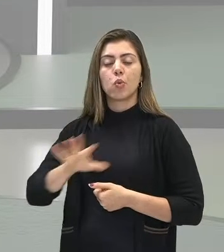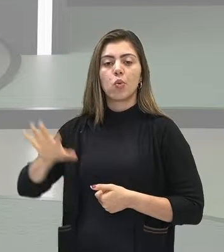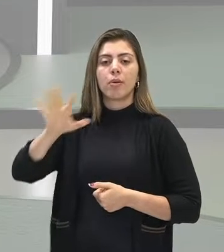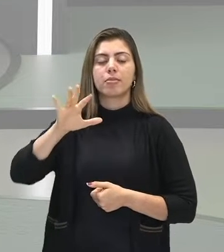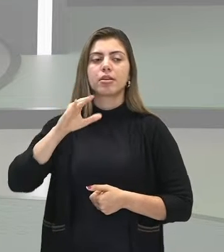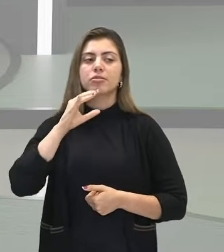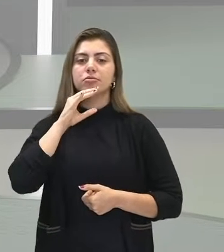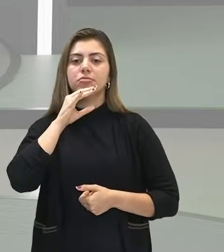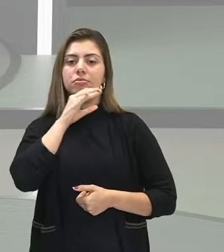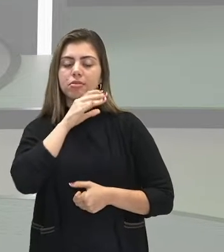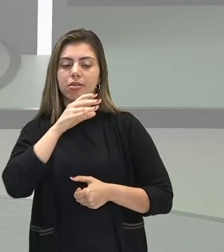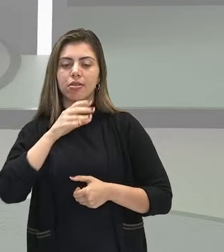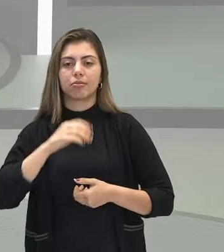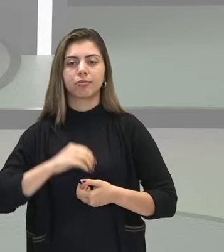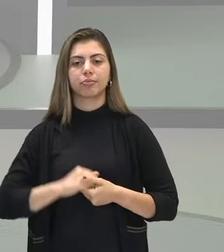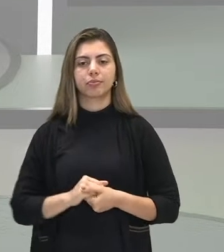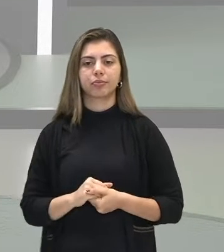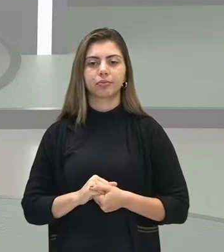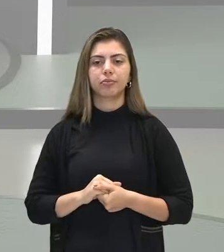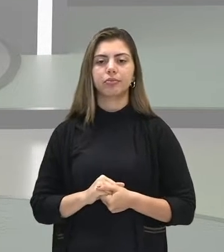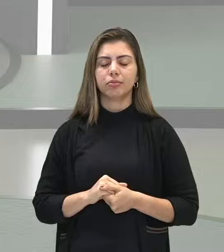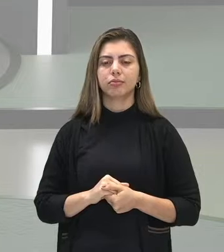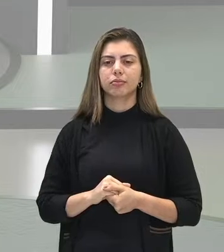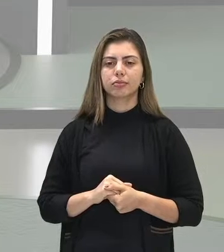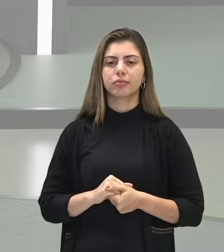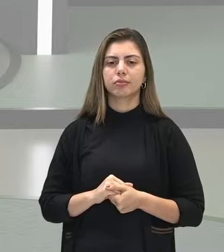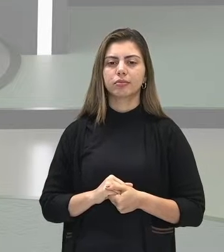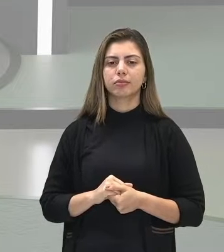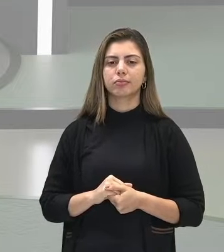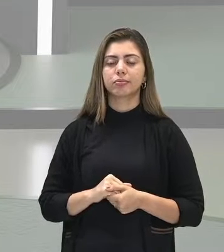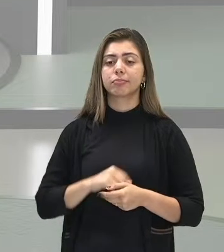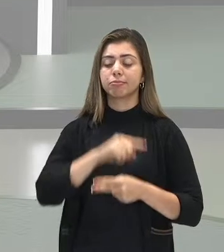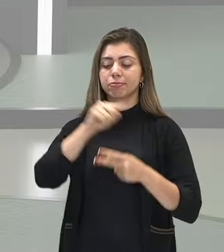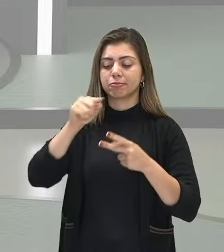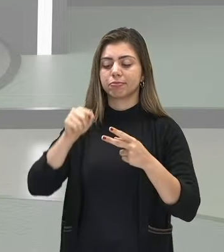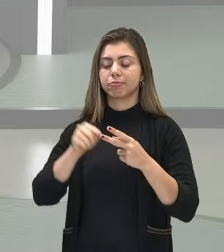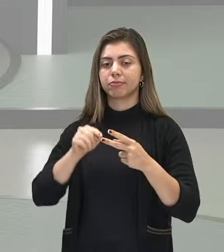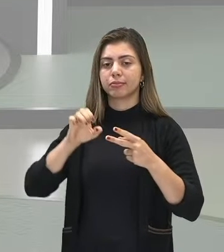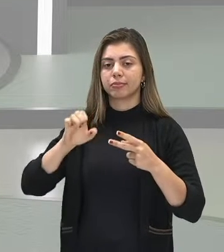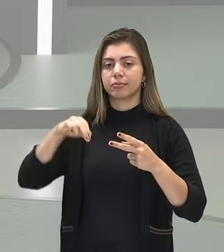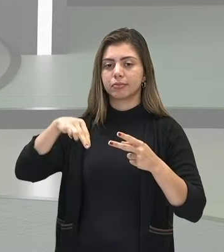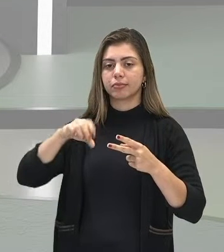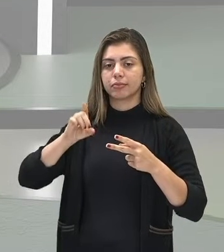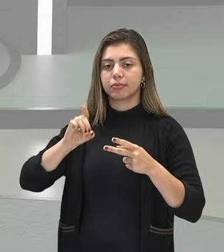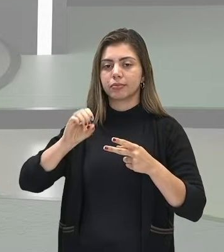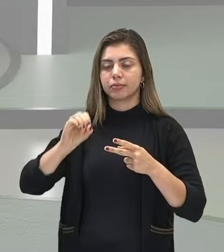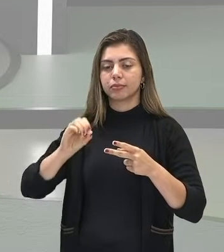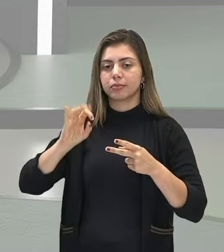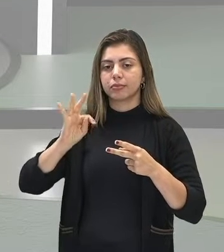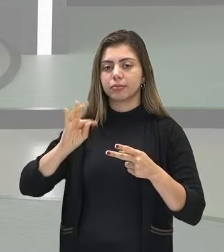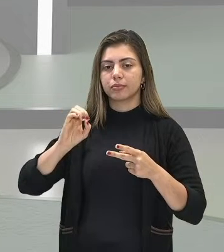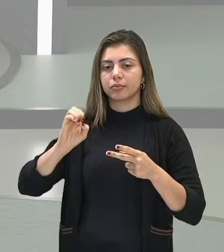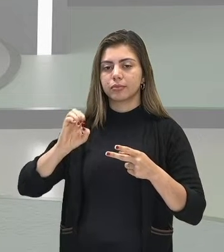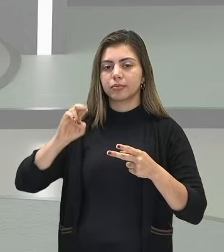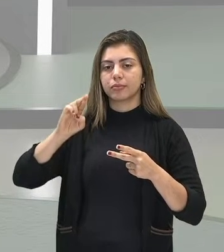aquece, tá? Nas reações endotérmicas, o